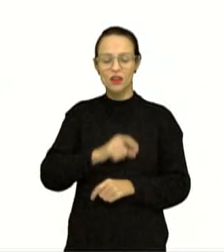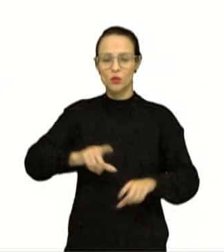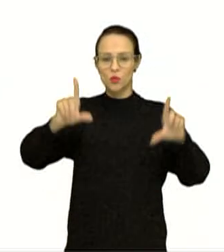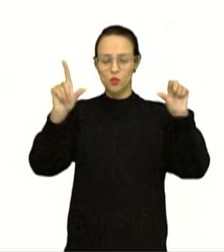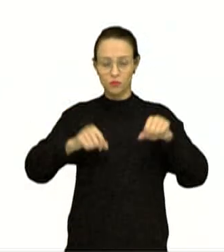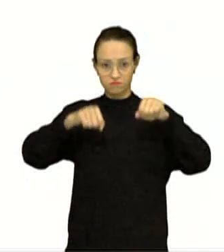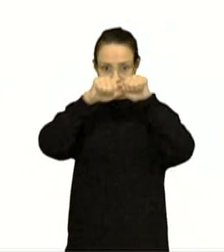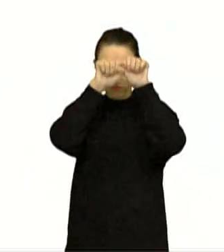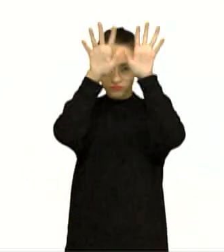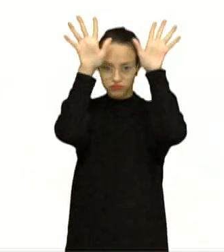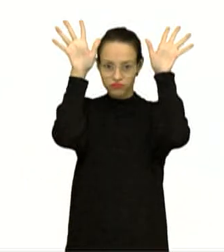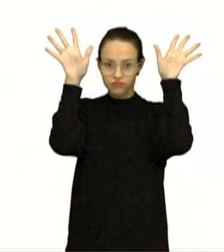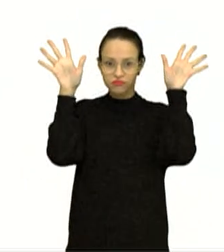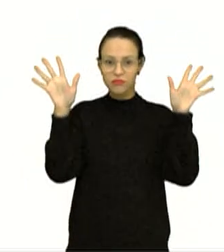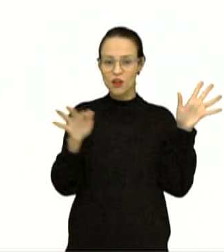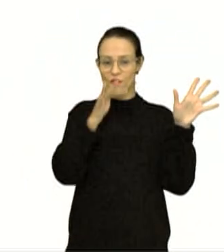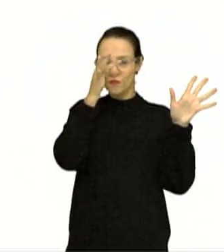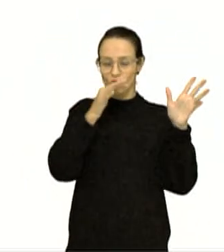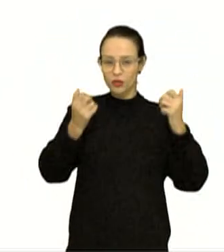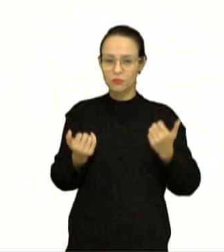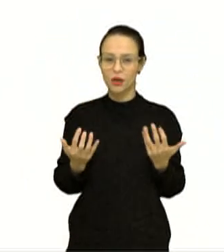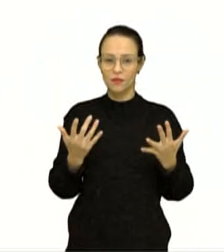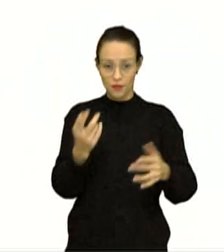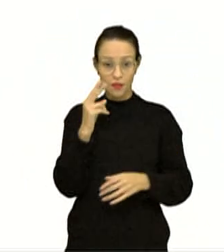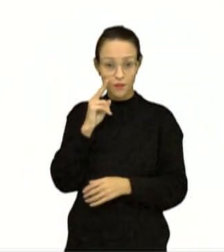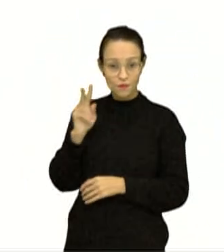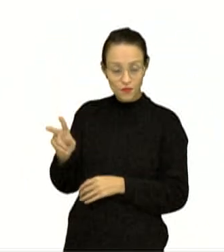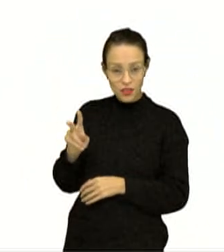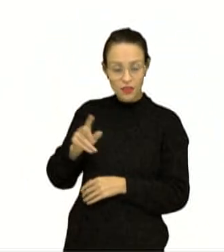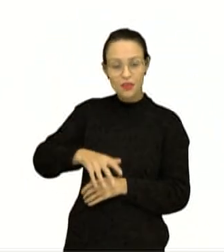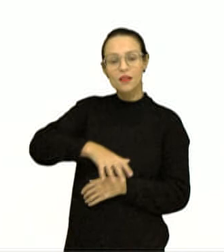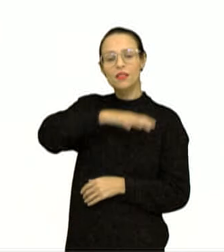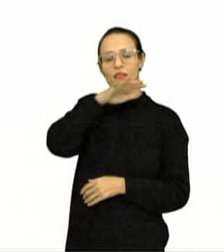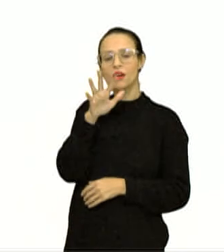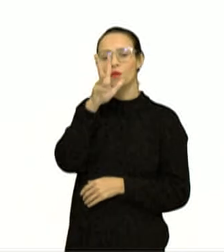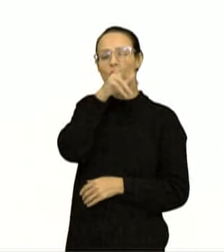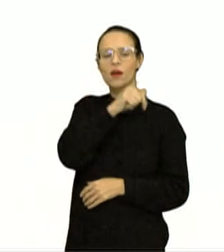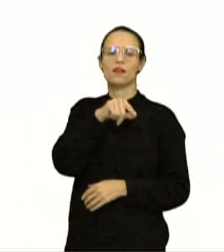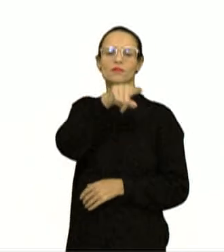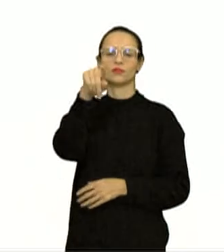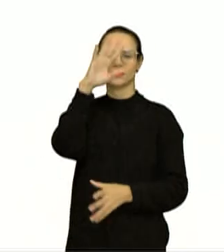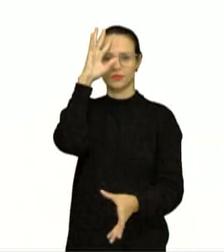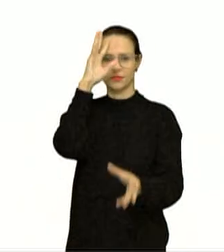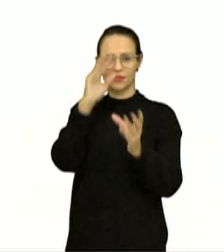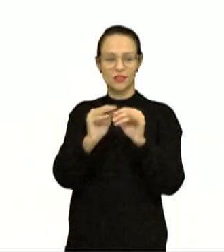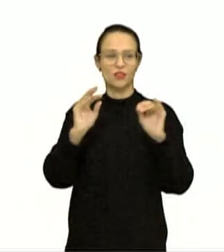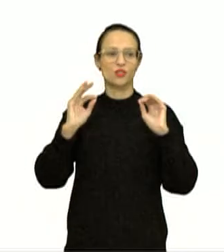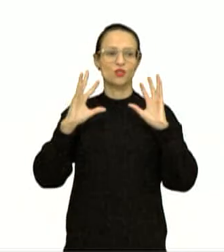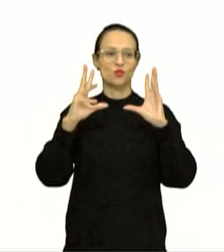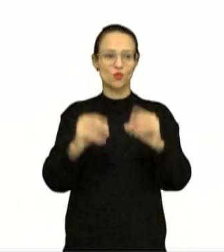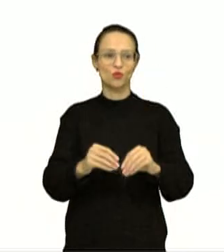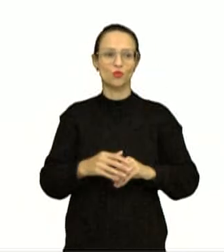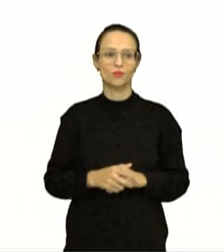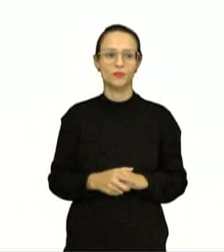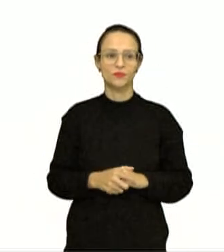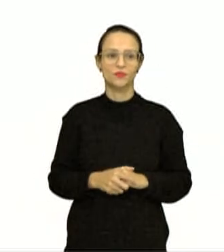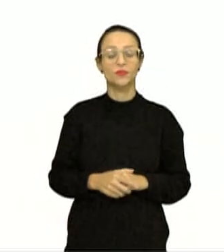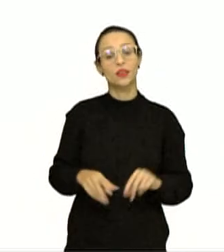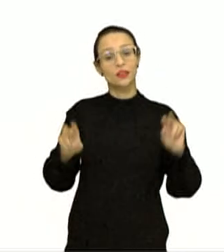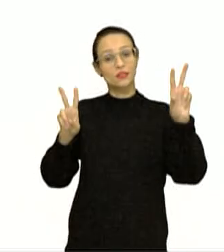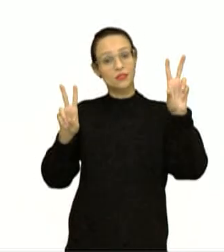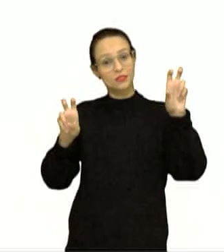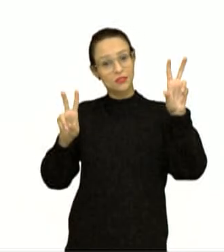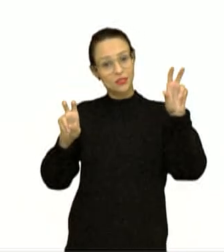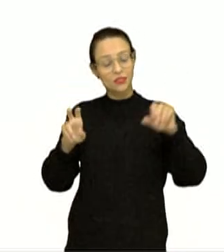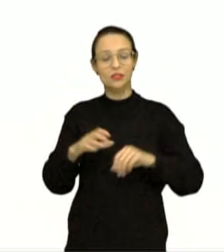de voltar. Quando vocês virem Aslan, hão de entender tudo. Então, citações do livro